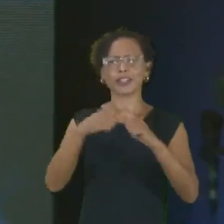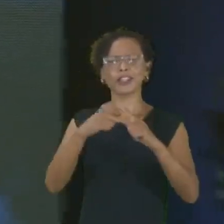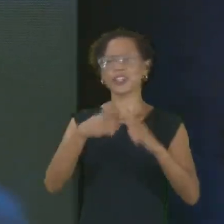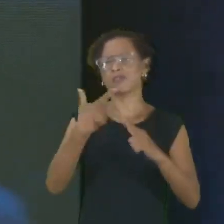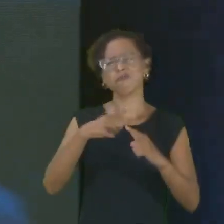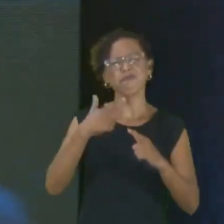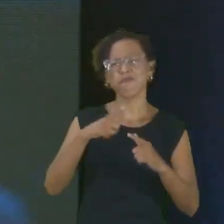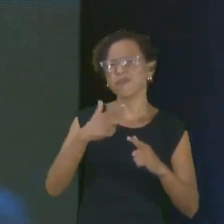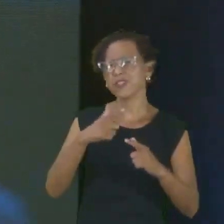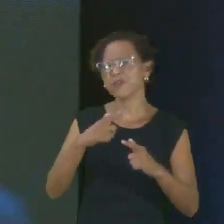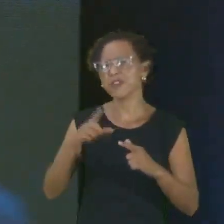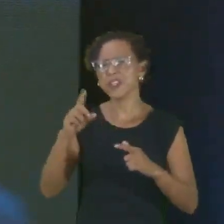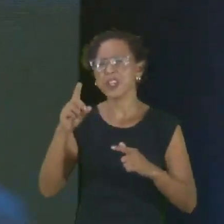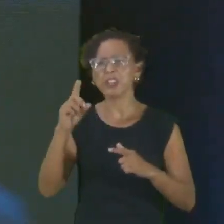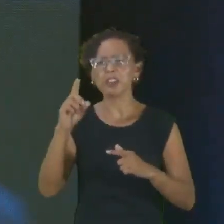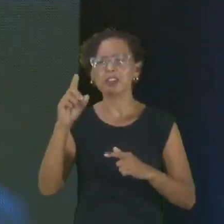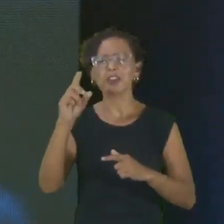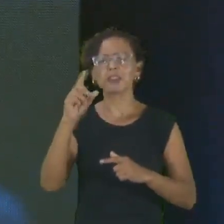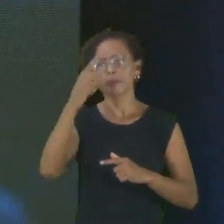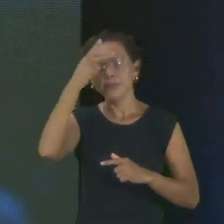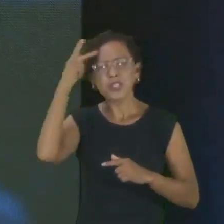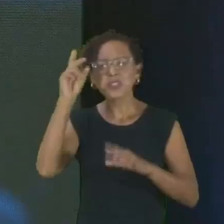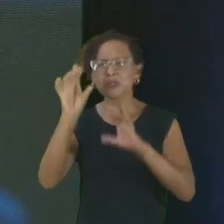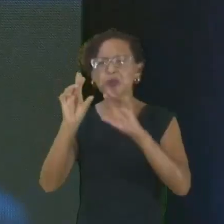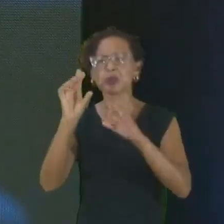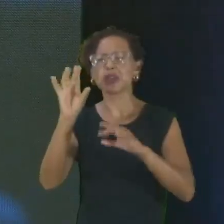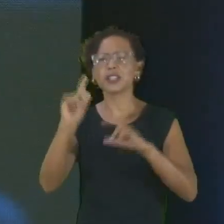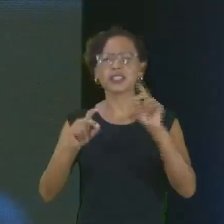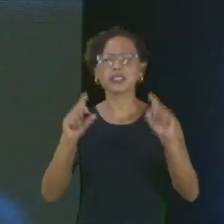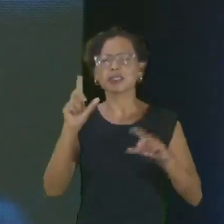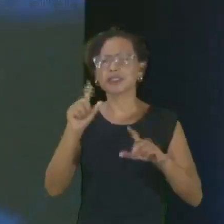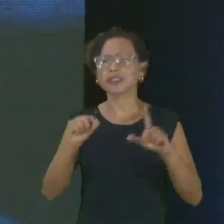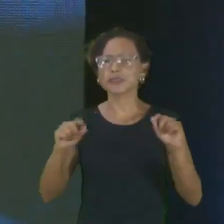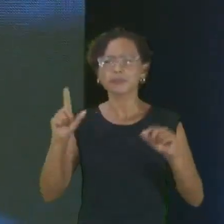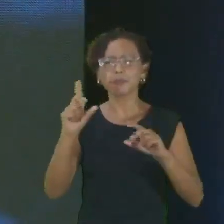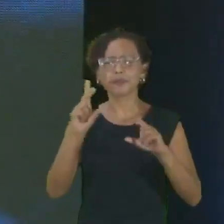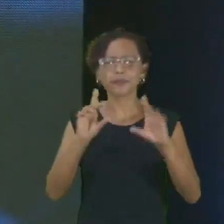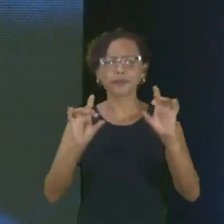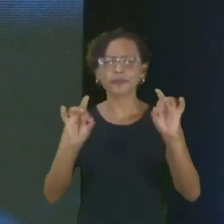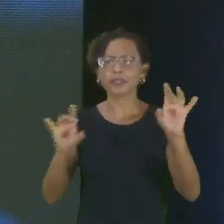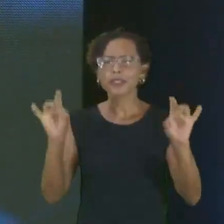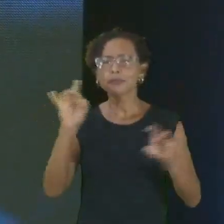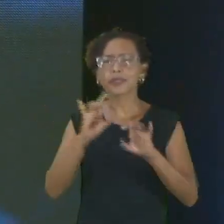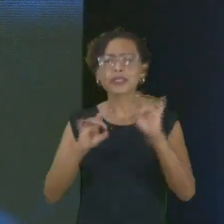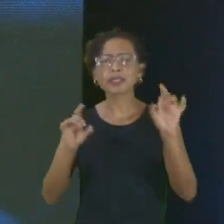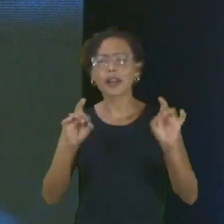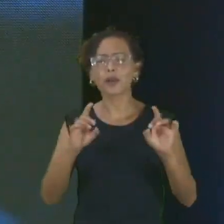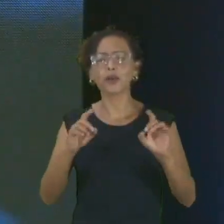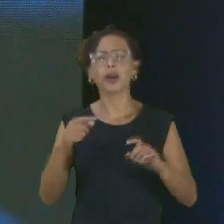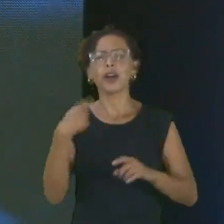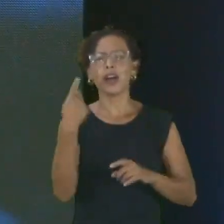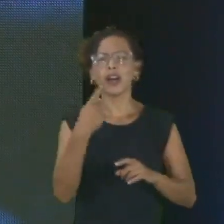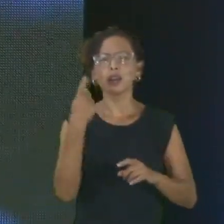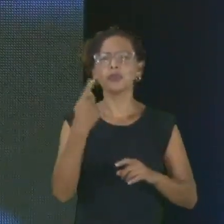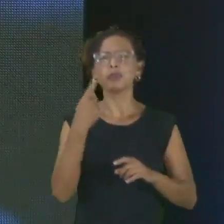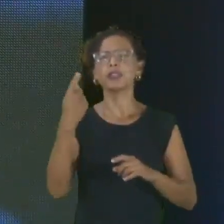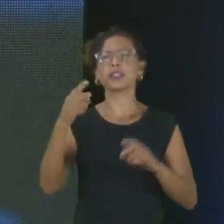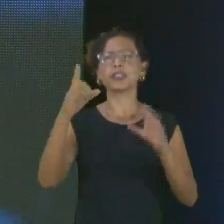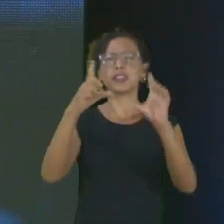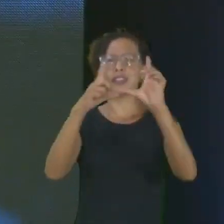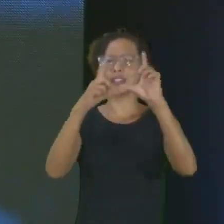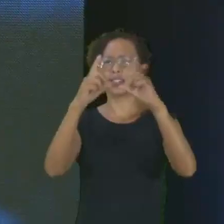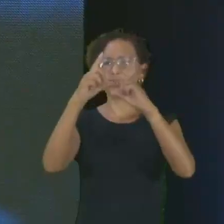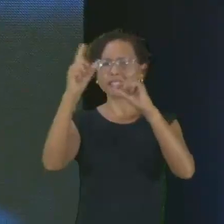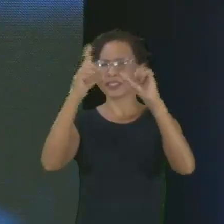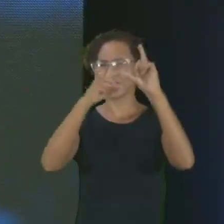existe estrelas na igreja. A única estrela que brilha aqui é a brilhante estrela da manhã que se chama